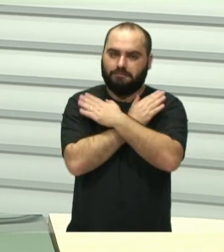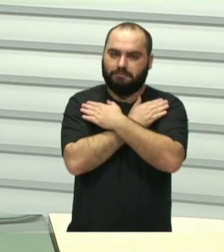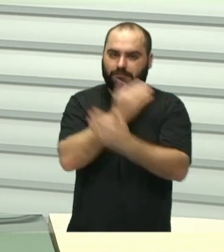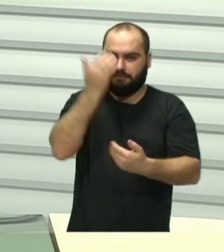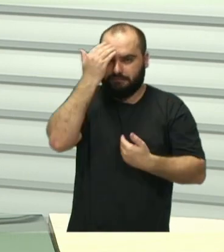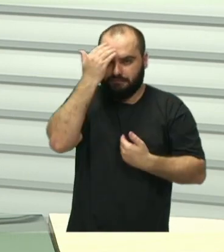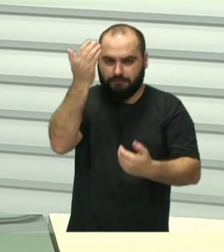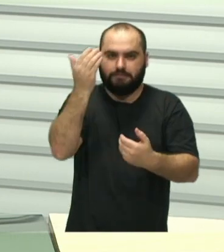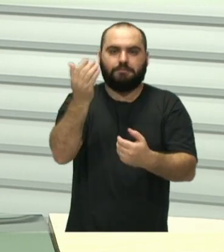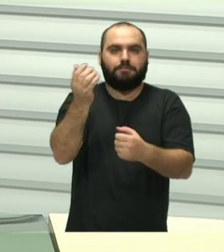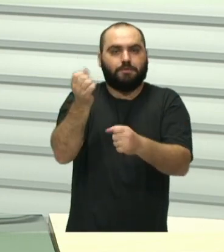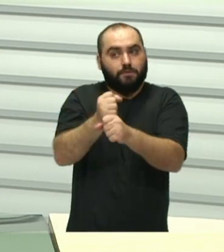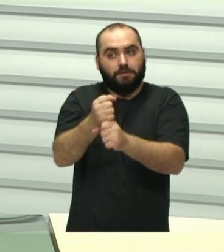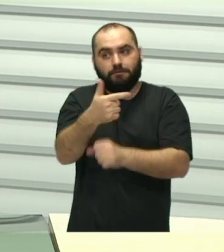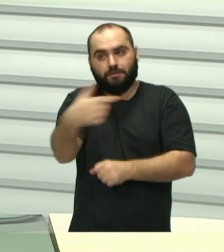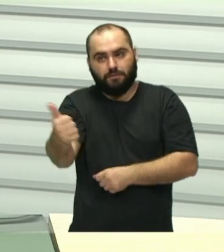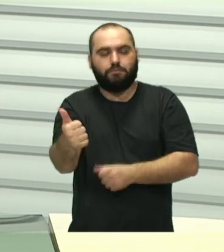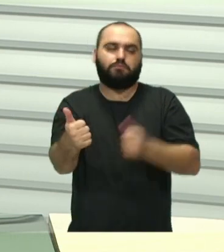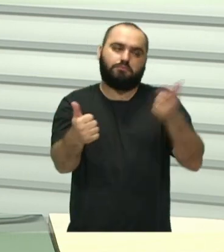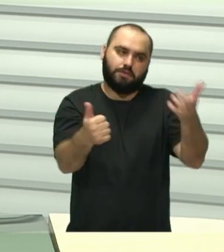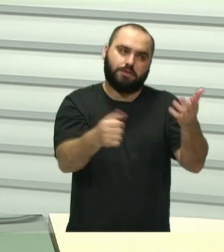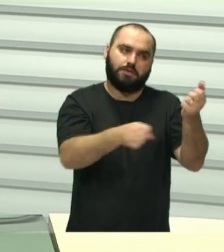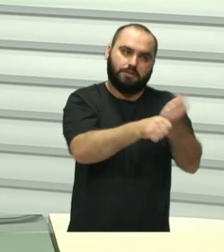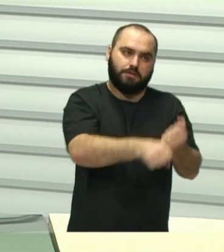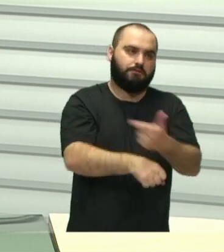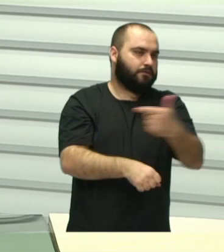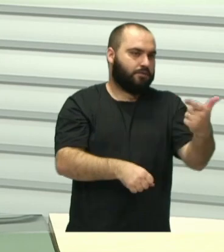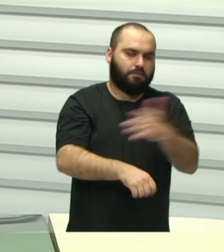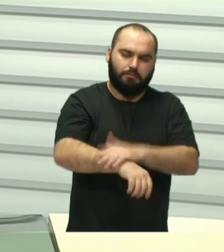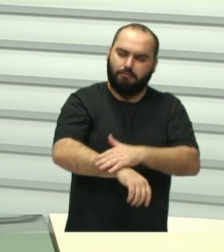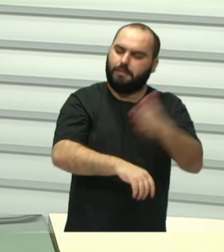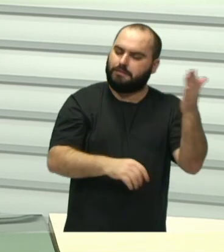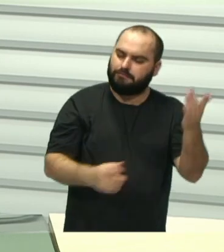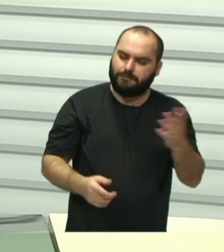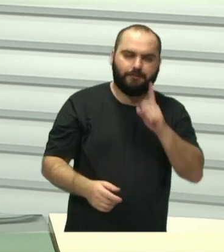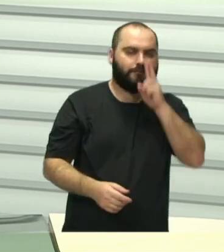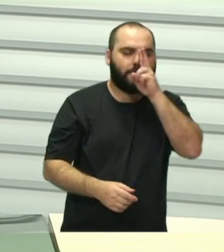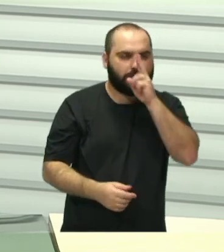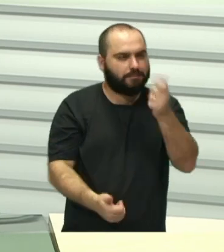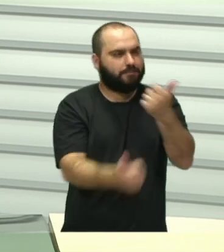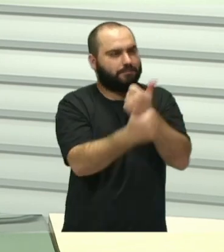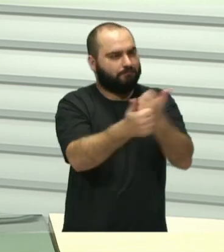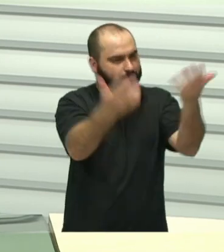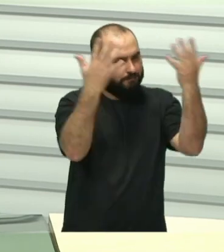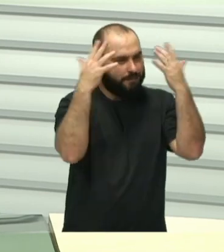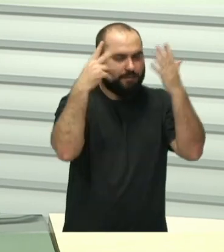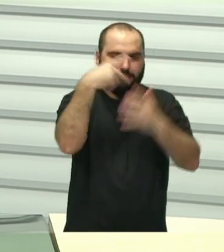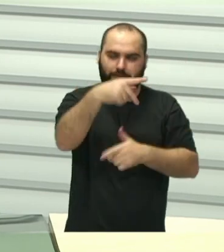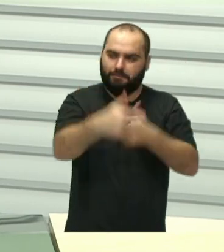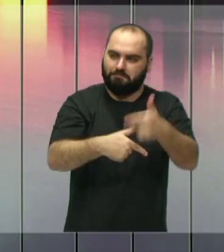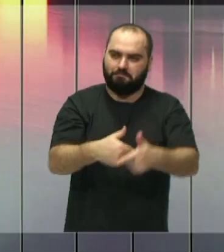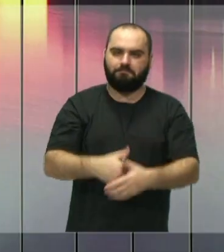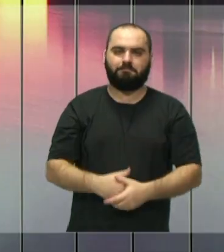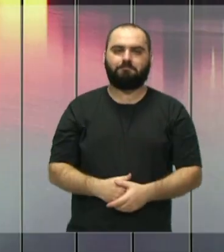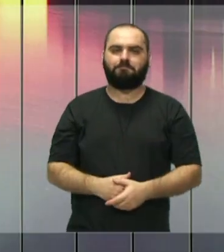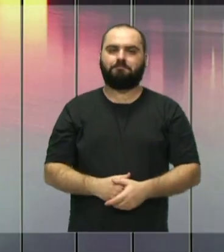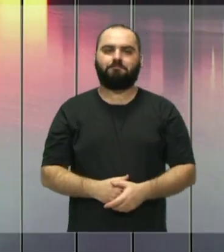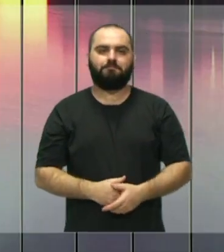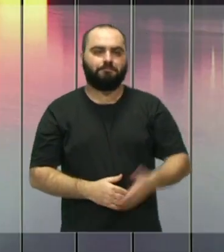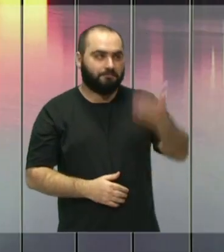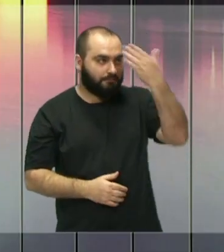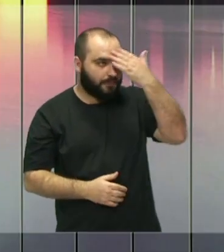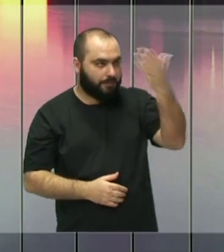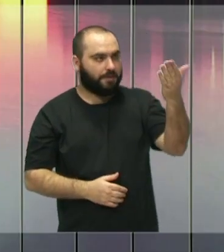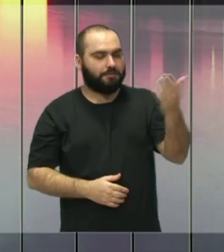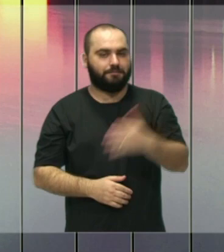Obrigado por 2021 e que possamos 2022 ainda está mais perto e parabéns pelo trabalho realizado por vocês obrigado também